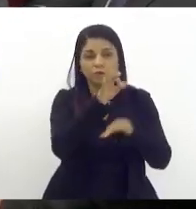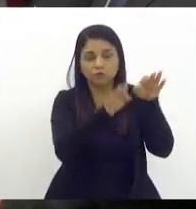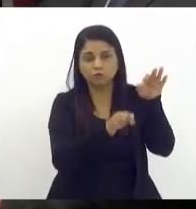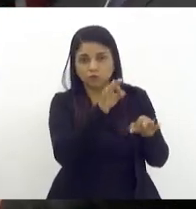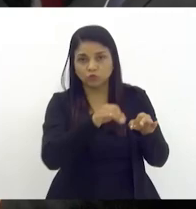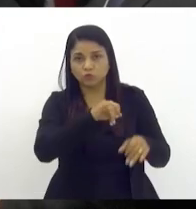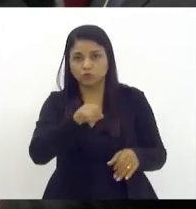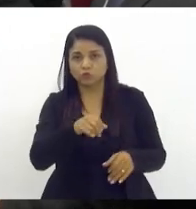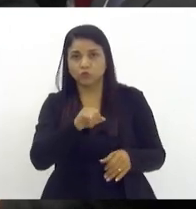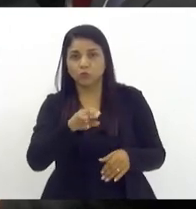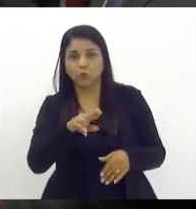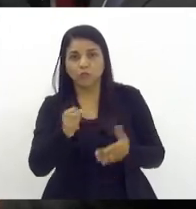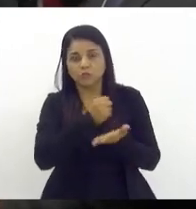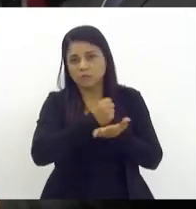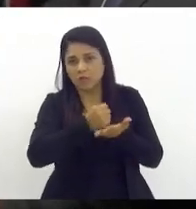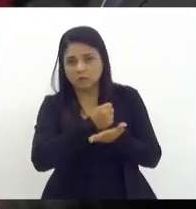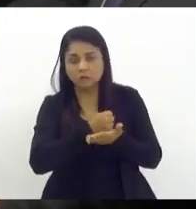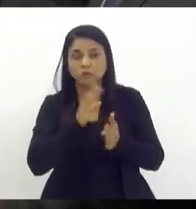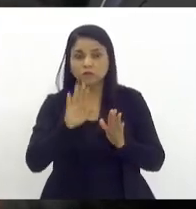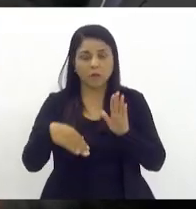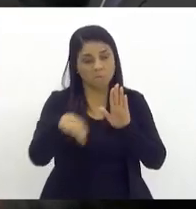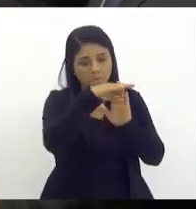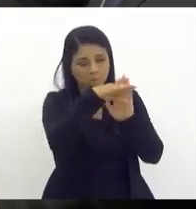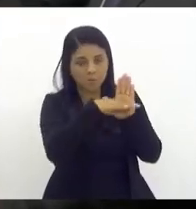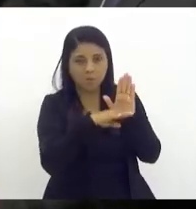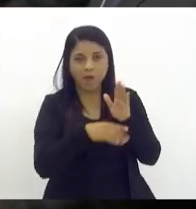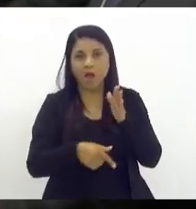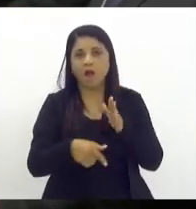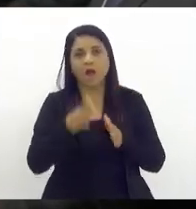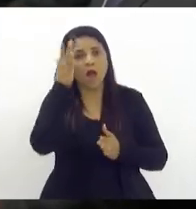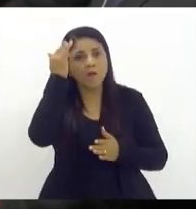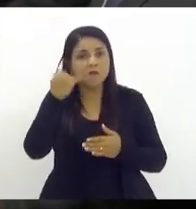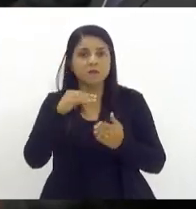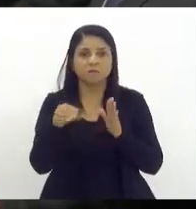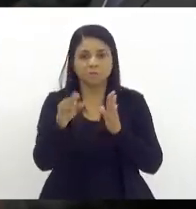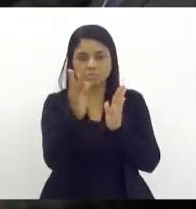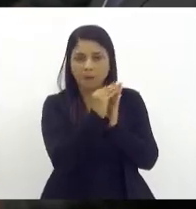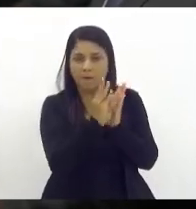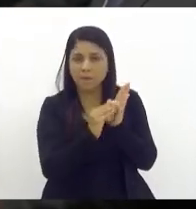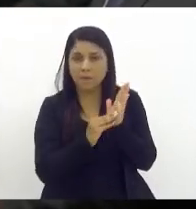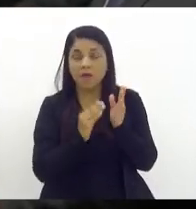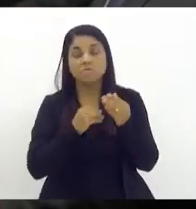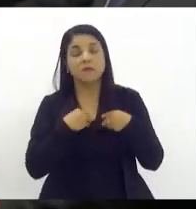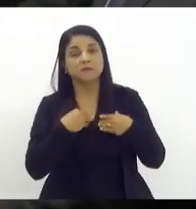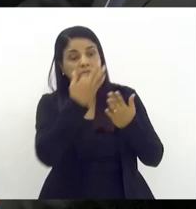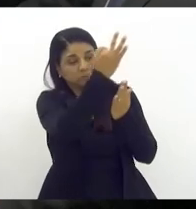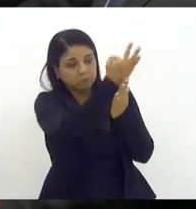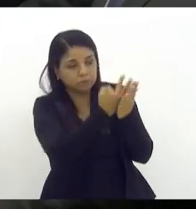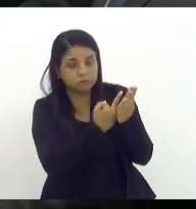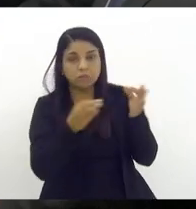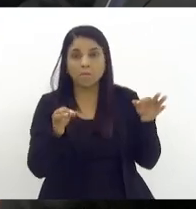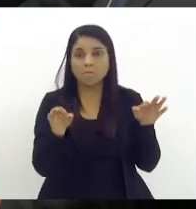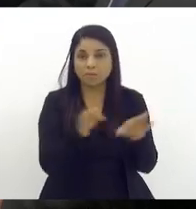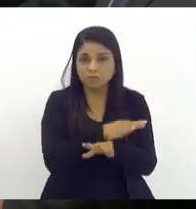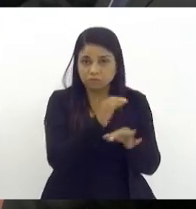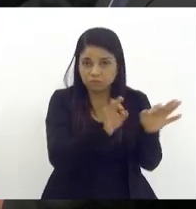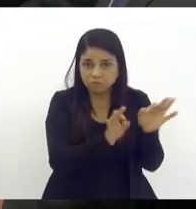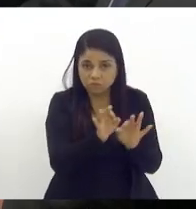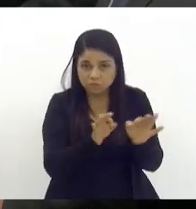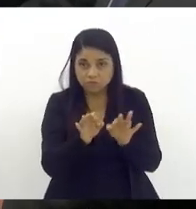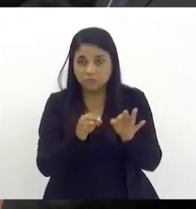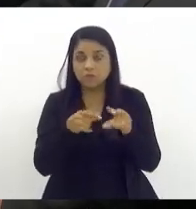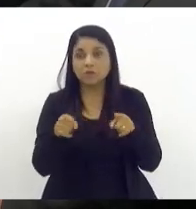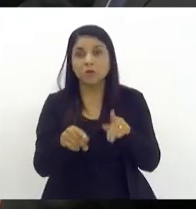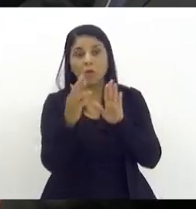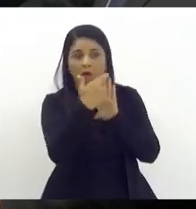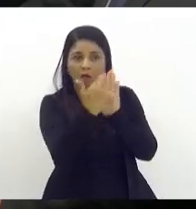com a associação de cartórios, sobre um projeto que vai entrar em pauta amanhã, tentando estabelecer uma redação. O parecer foi divulgado no momento